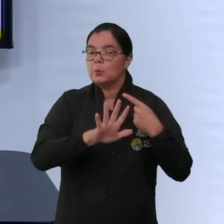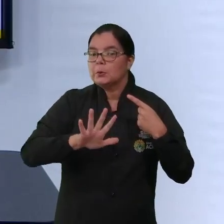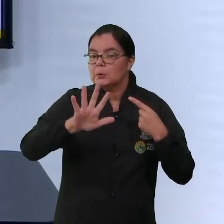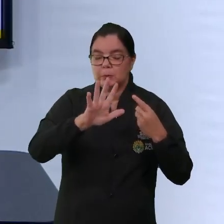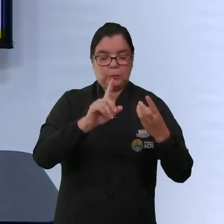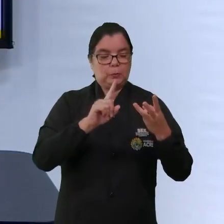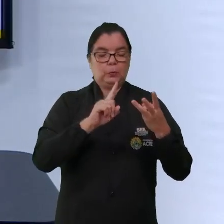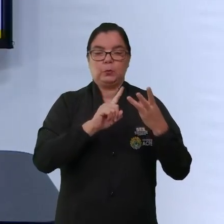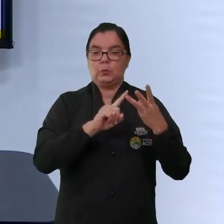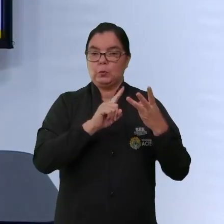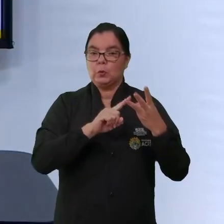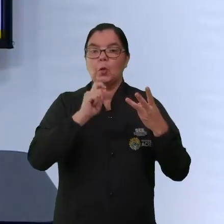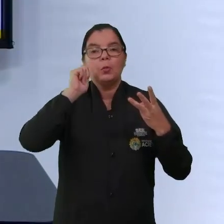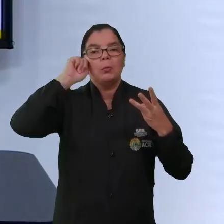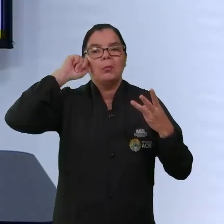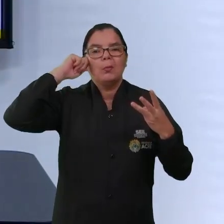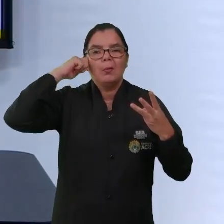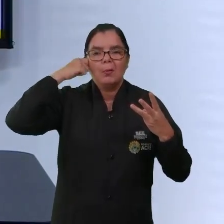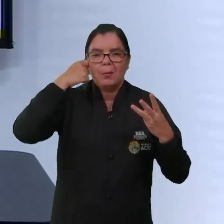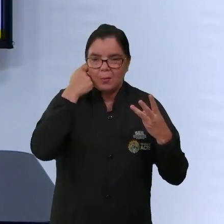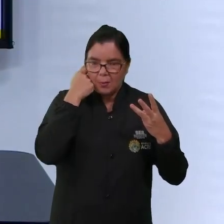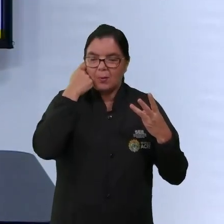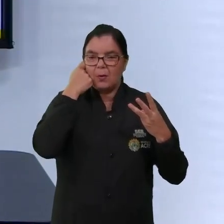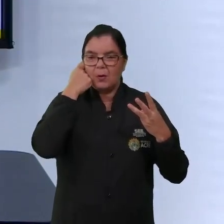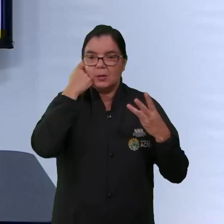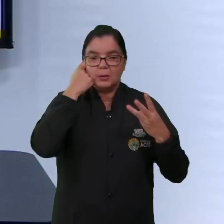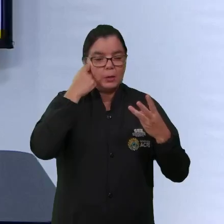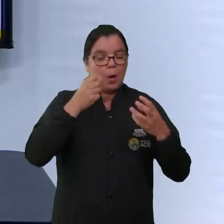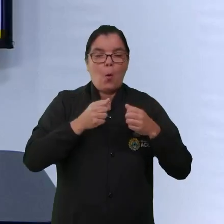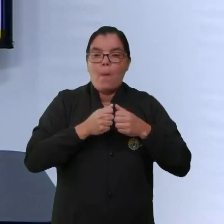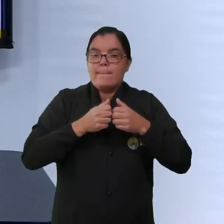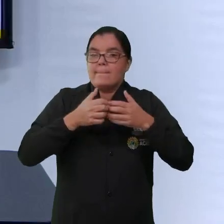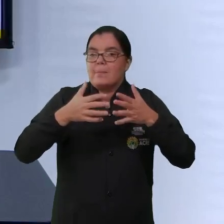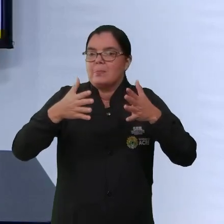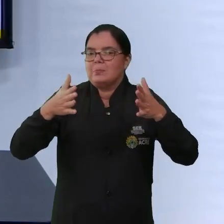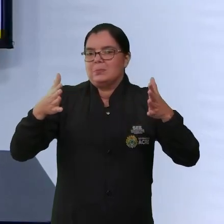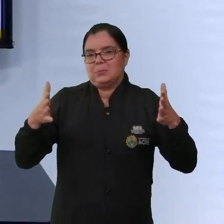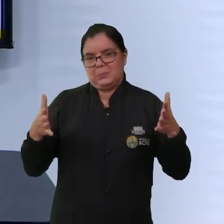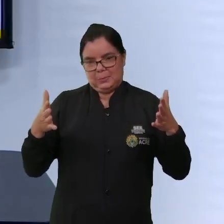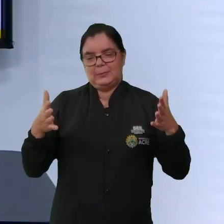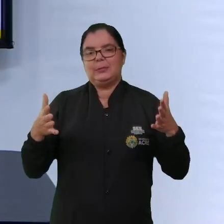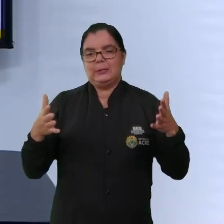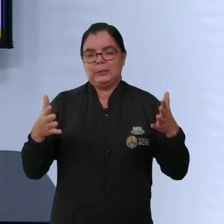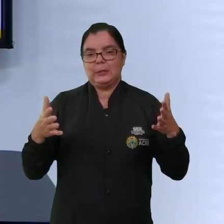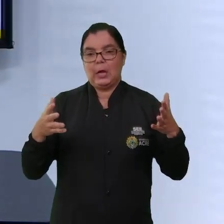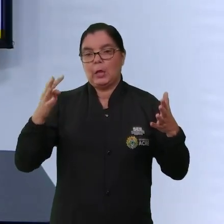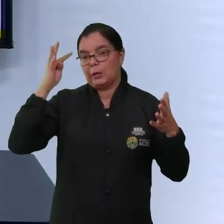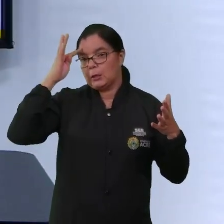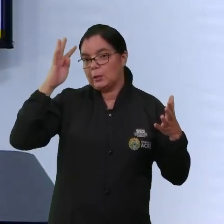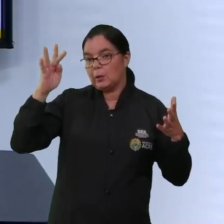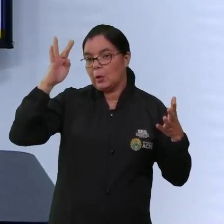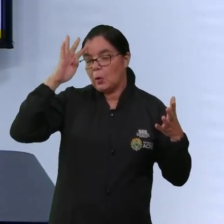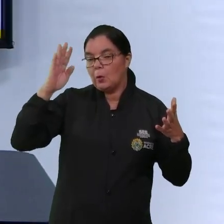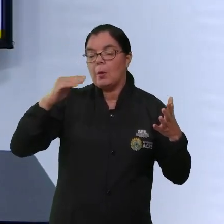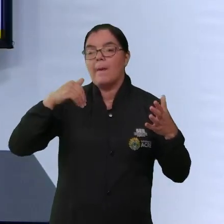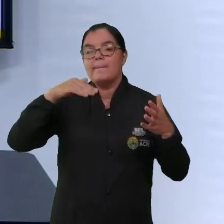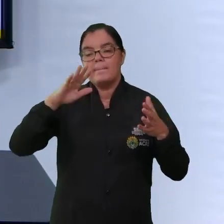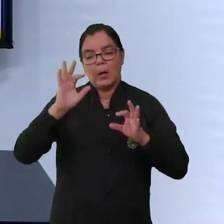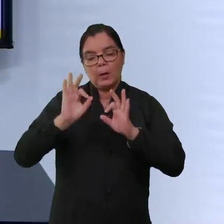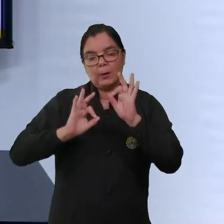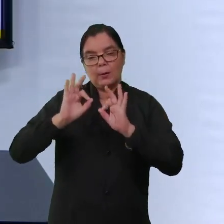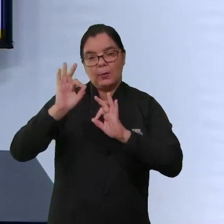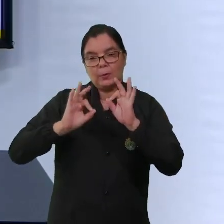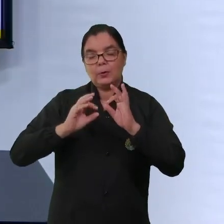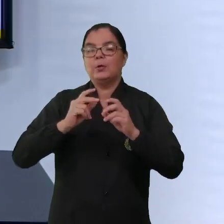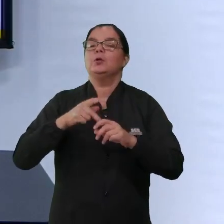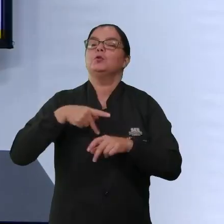a presença aqui do negro. Então, eu tenho aí uma abertura maior, uma teoria maior de formação